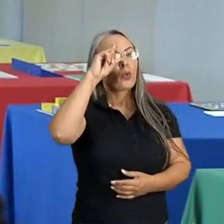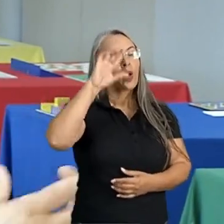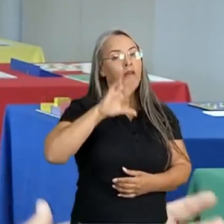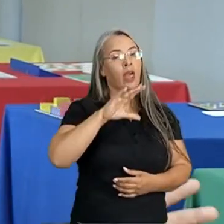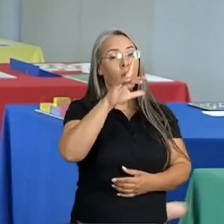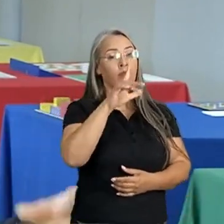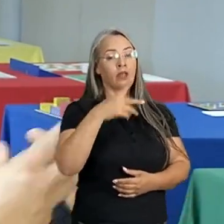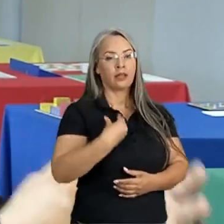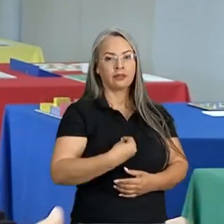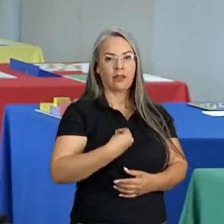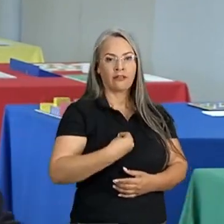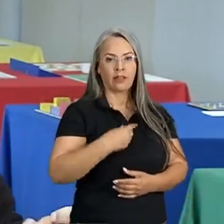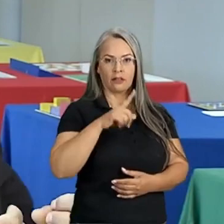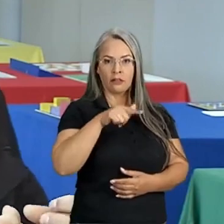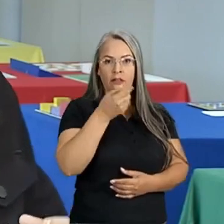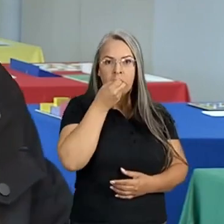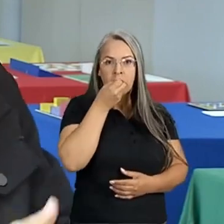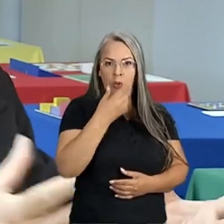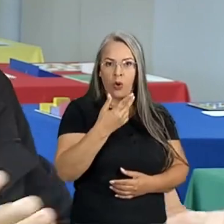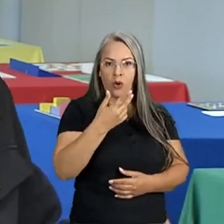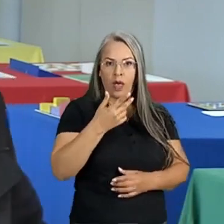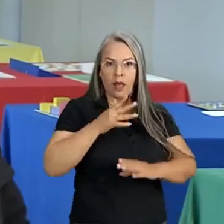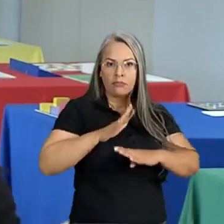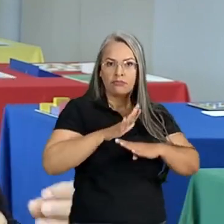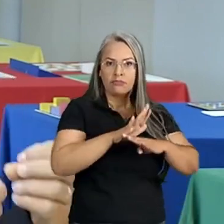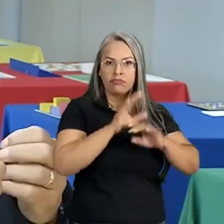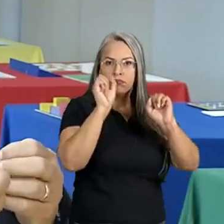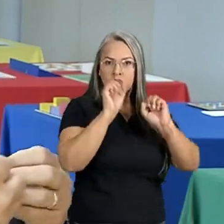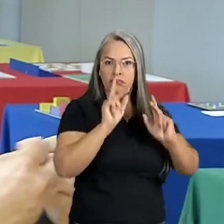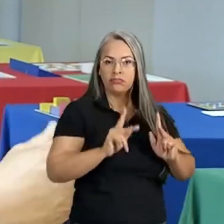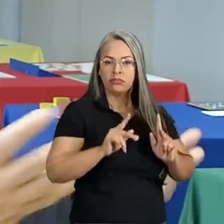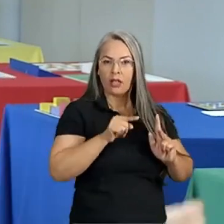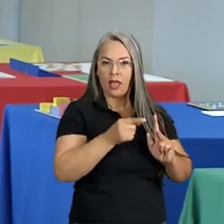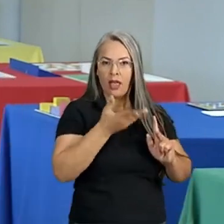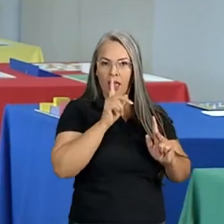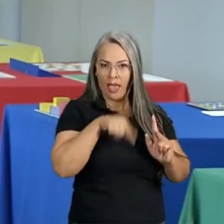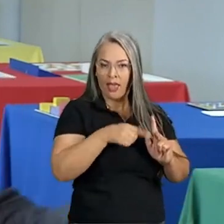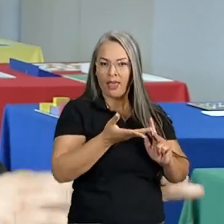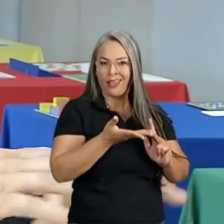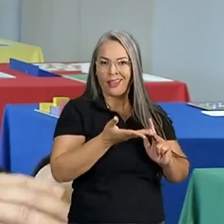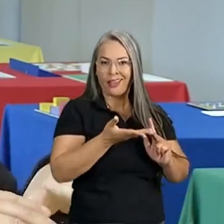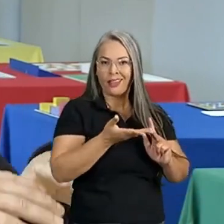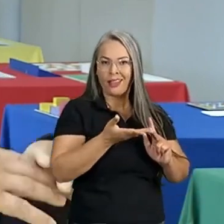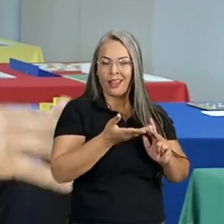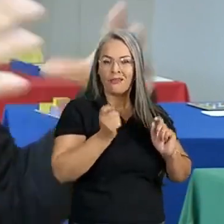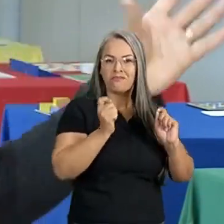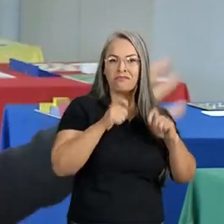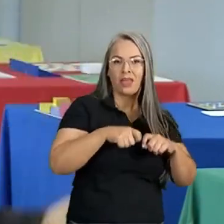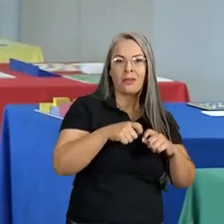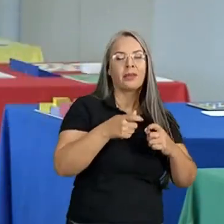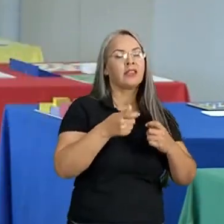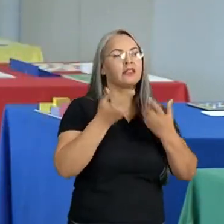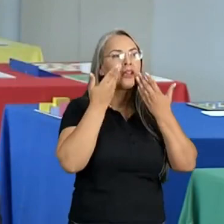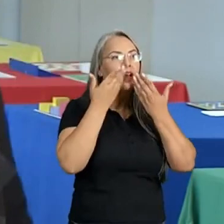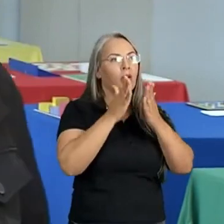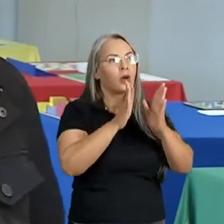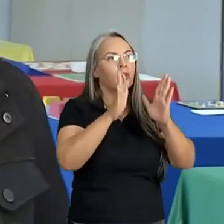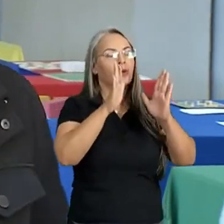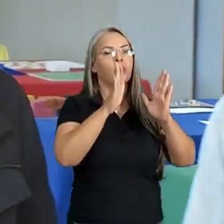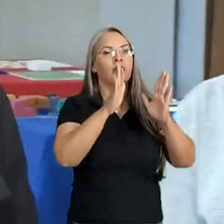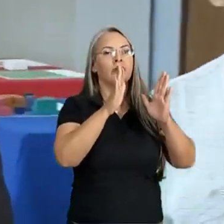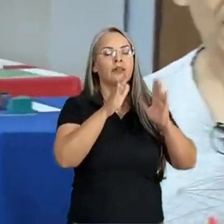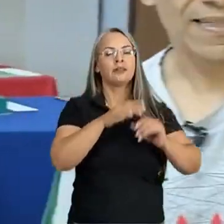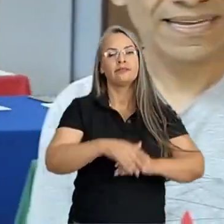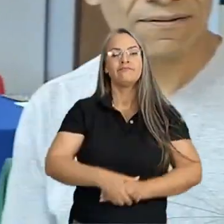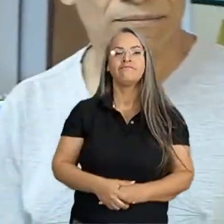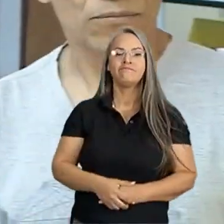a cultura meio que também ajuda a abrir a mente a desenvolver essas capacidades de enxergar de forma mais Ampla eu